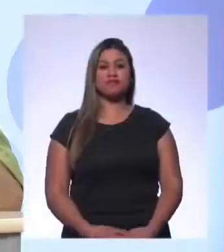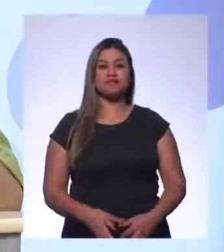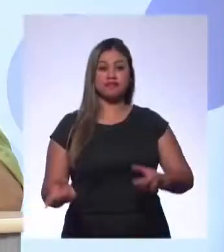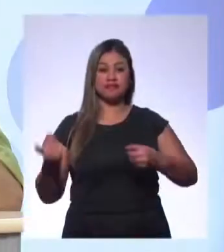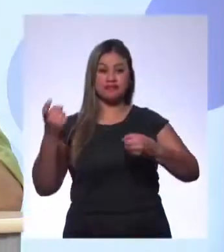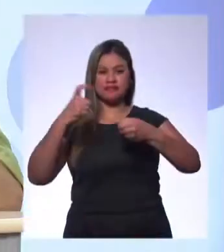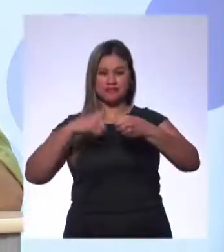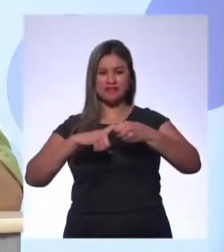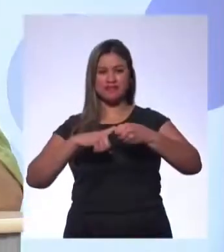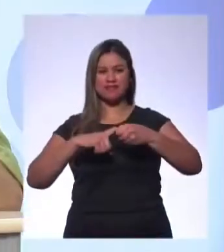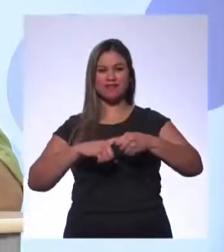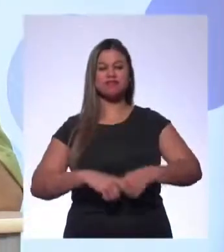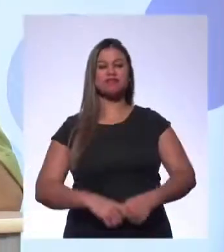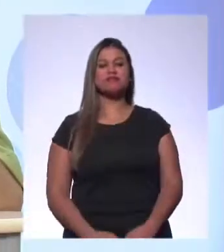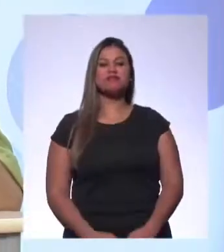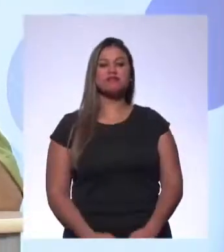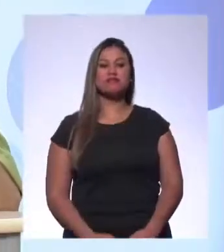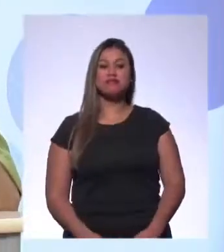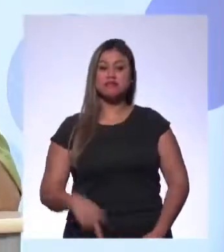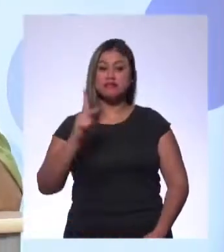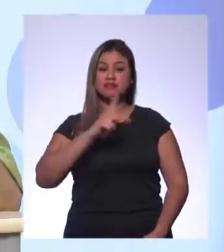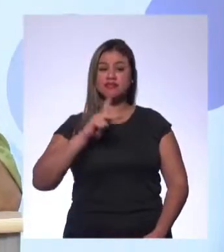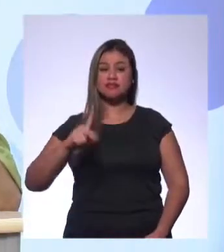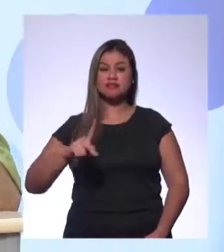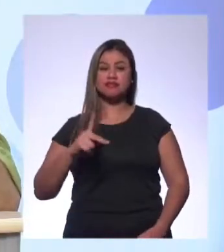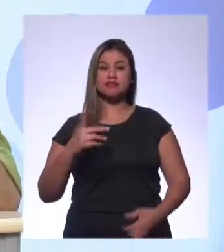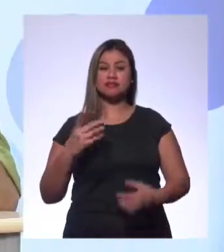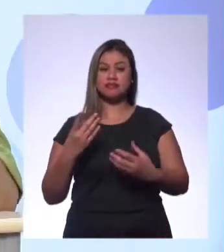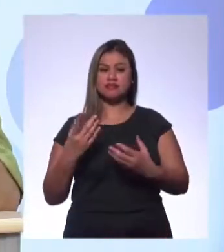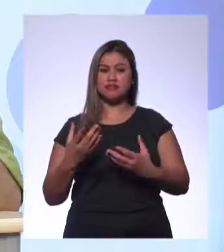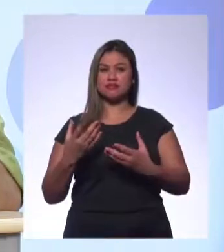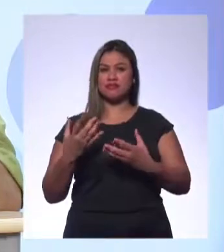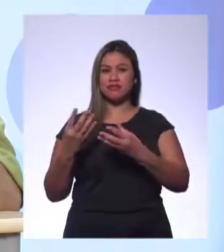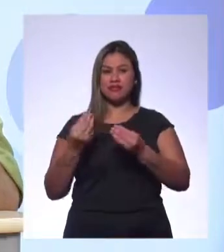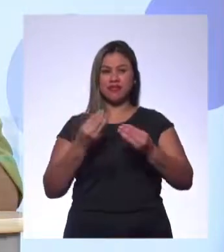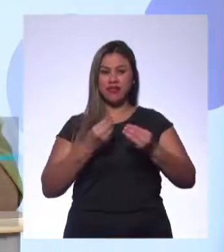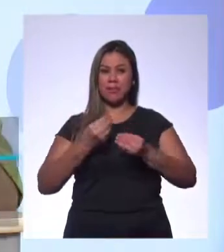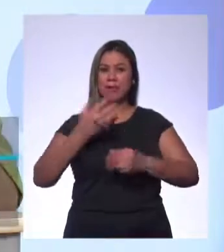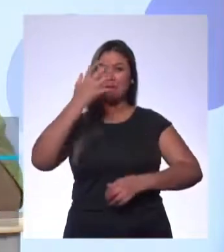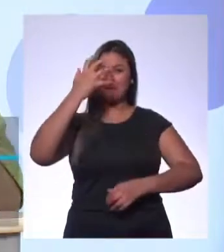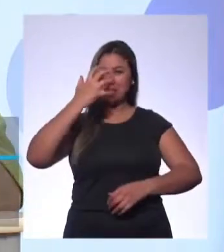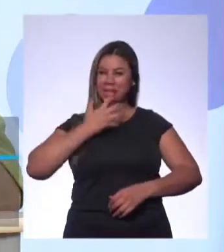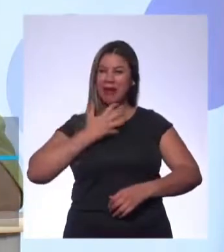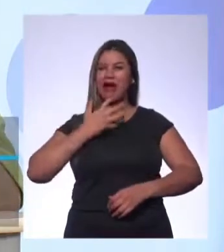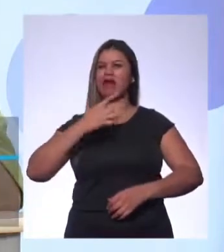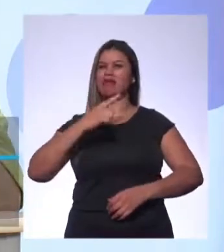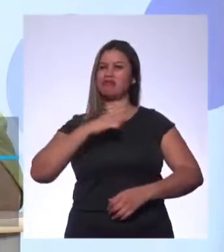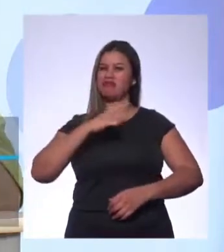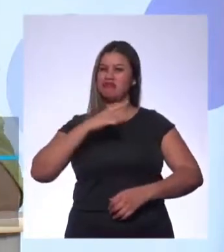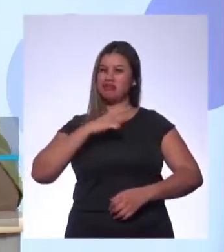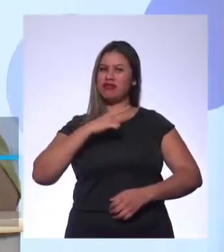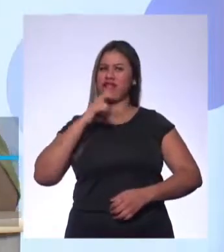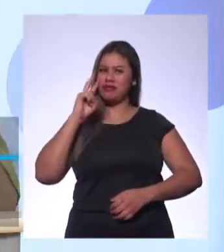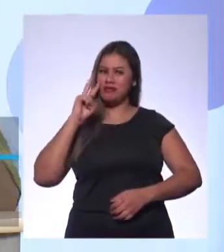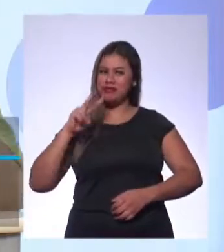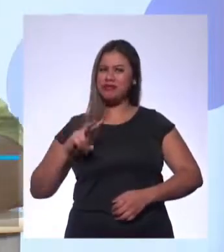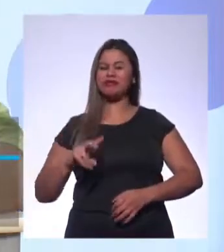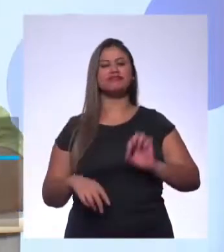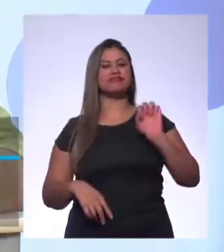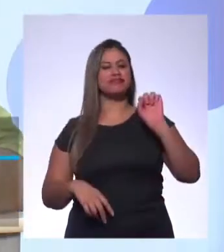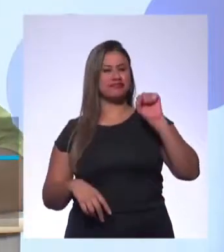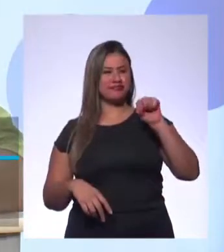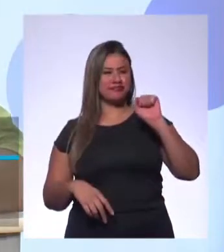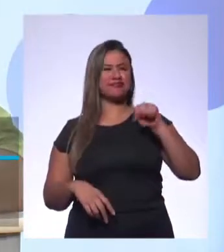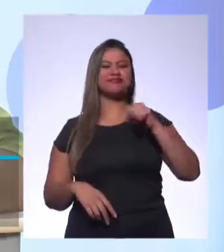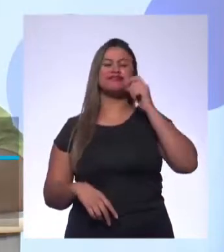Voltamos para a interação. Professora Luísa, o pessoal tá brabo com os ingleses aqui no chat, viu? Eu vi. Eles